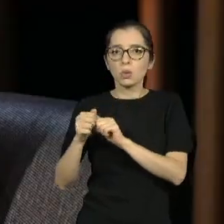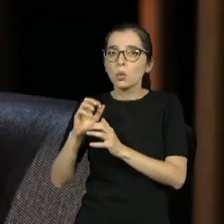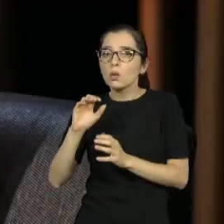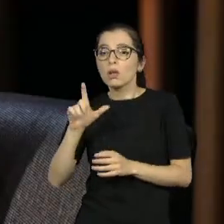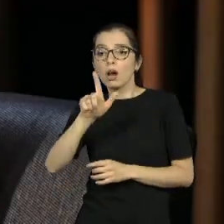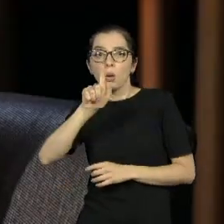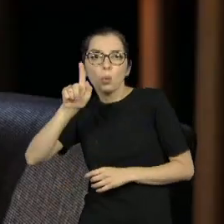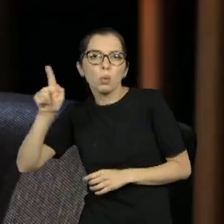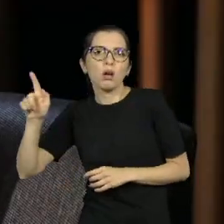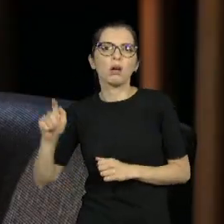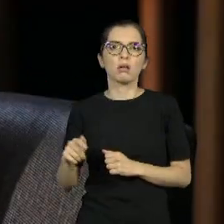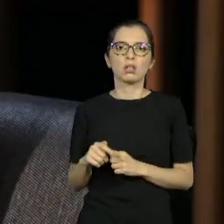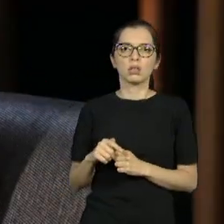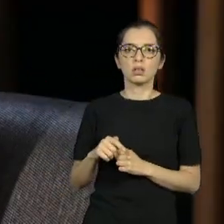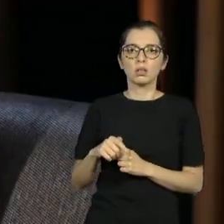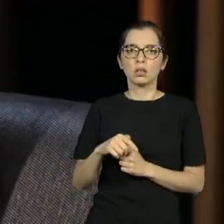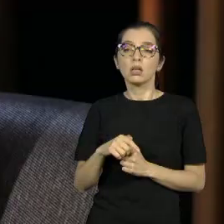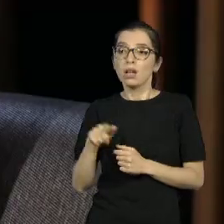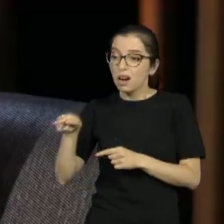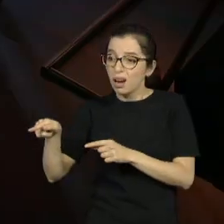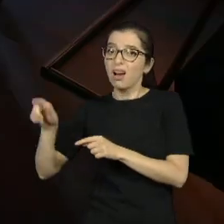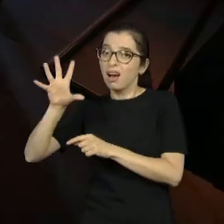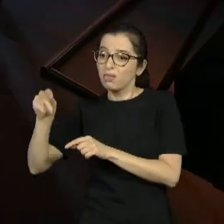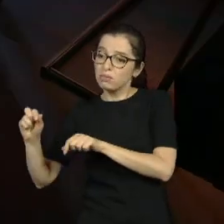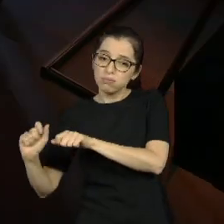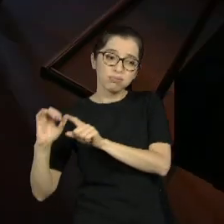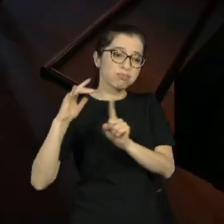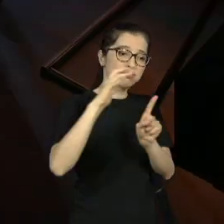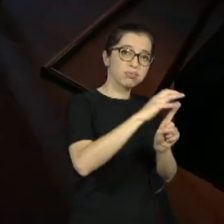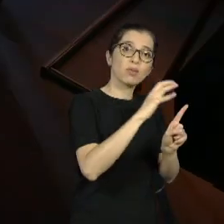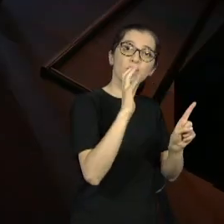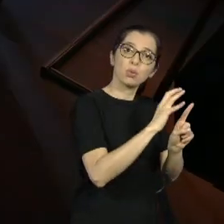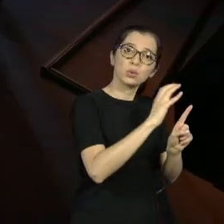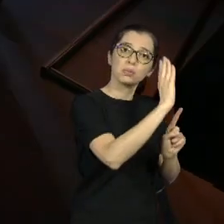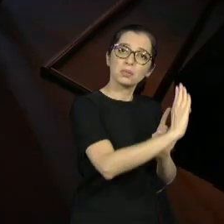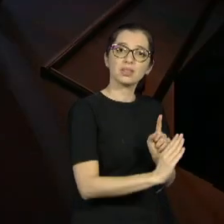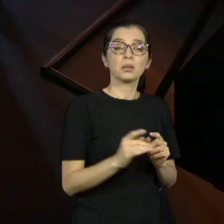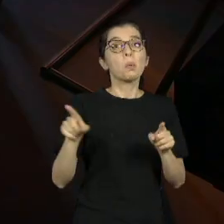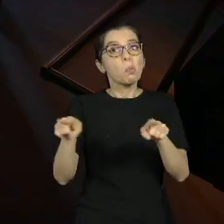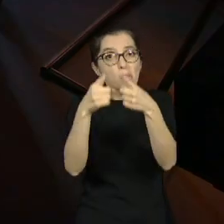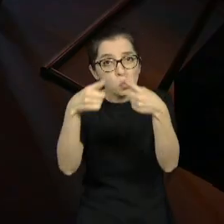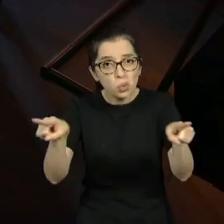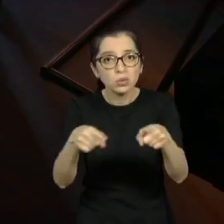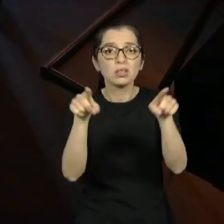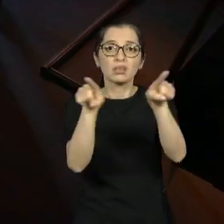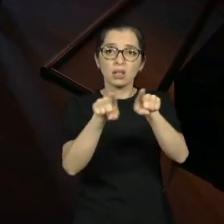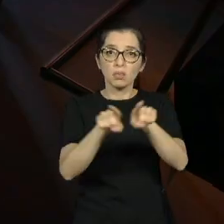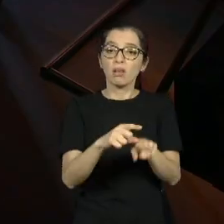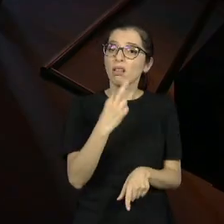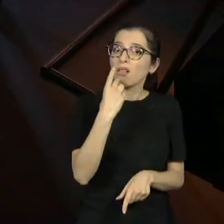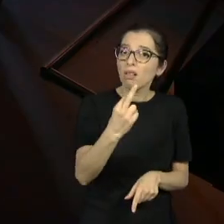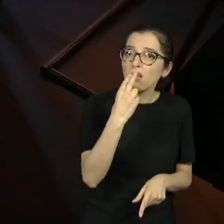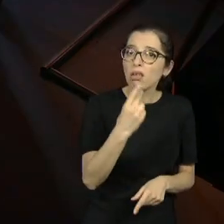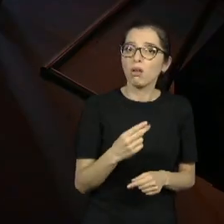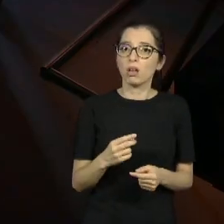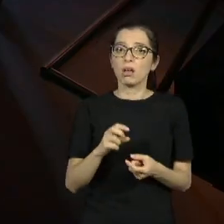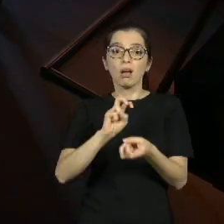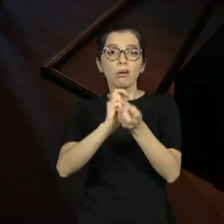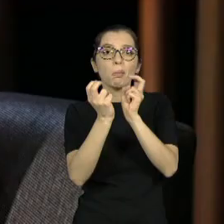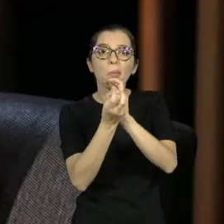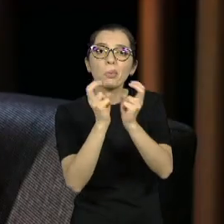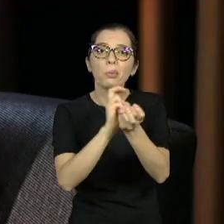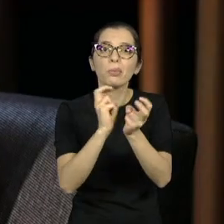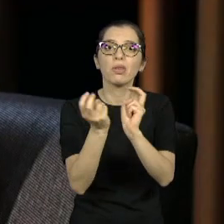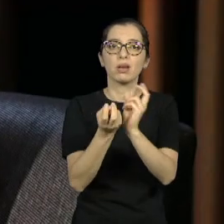com a qual nós que a qual duas vivemos hoje com a música a música língua tá capoeira tá tudo lá